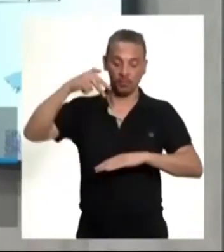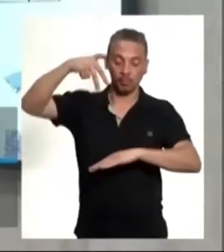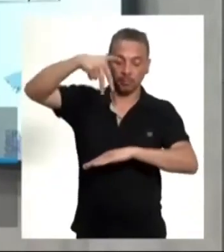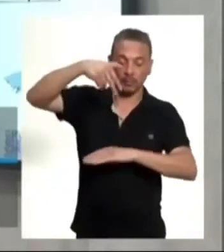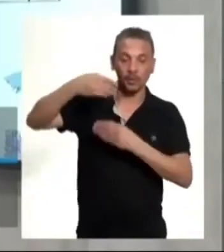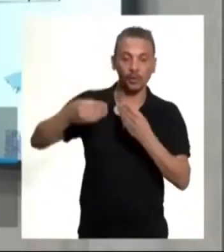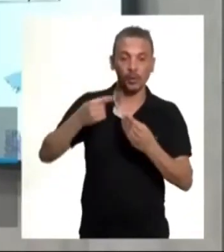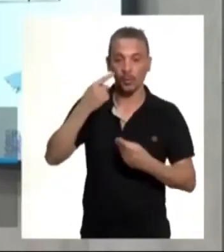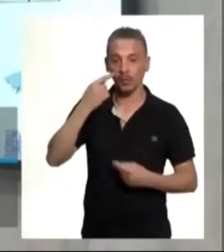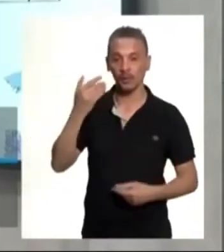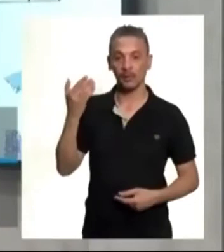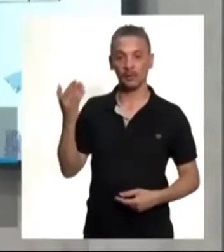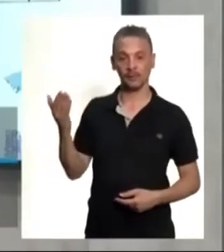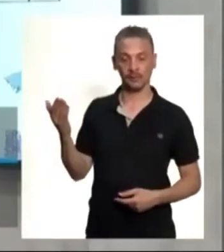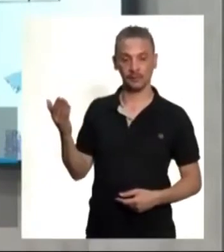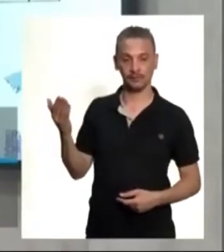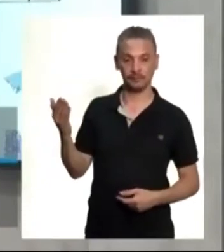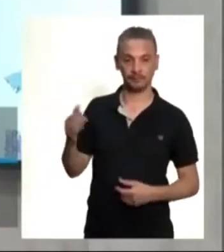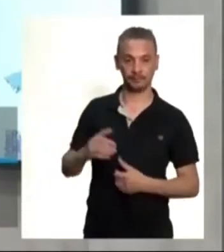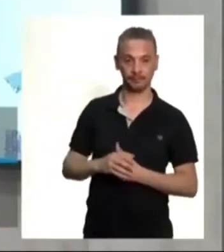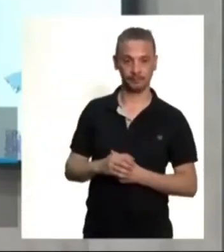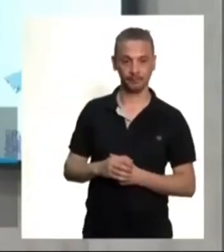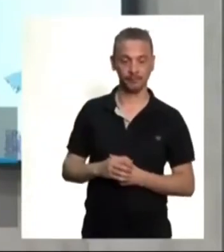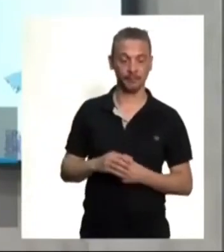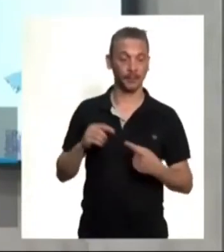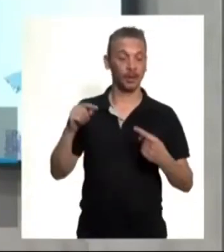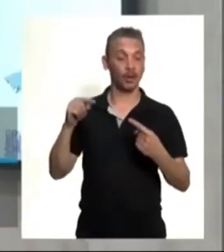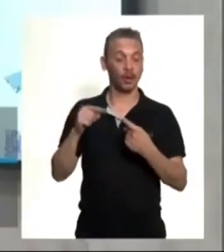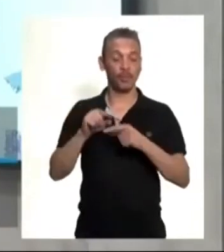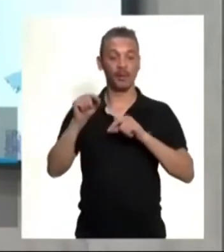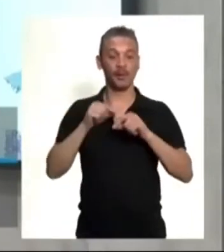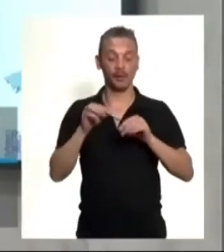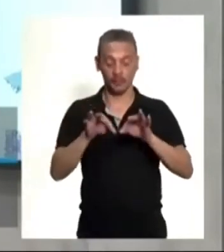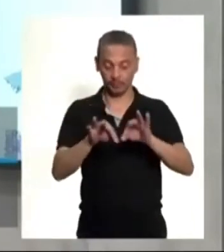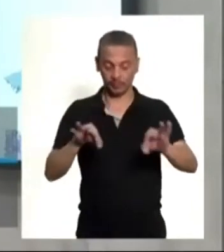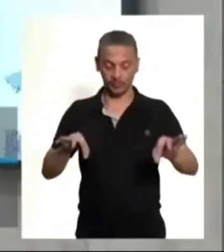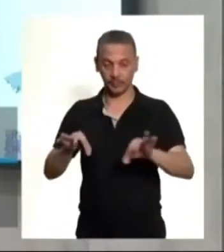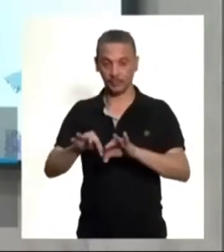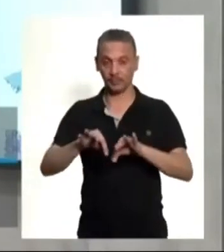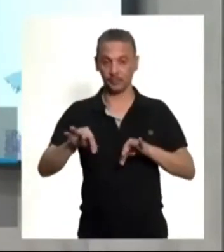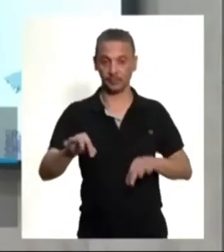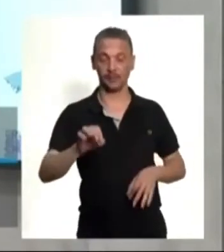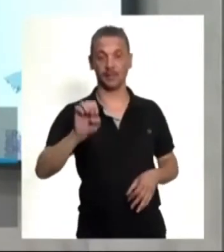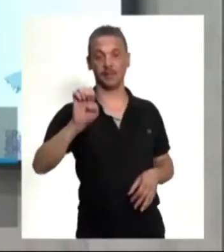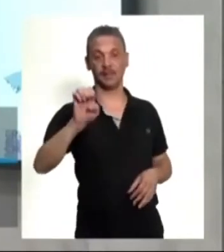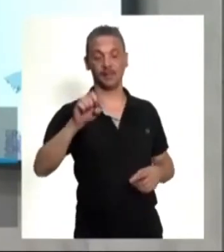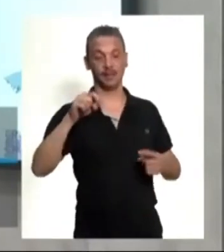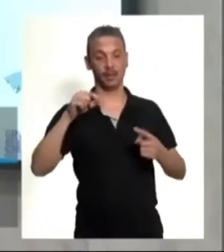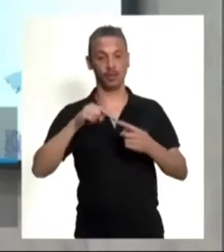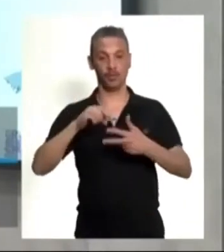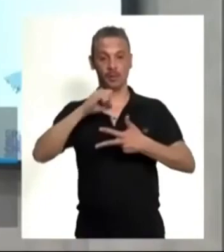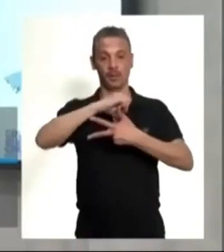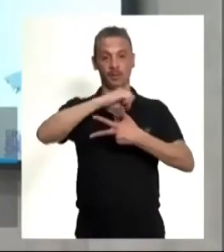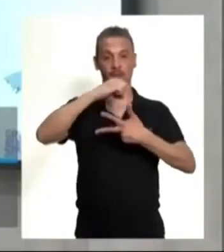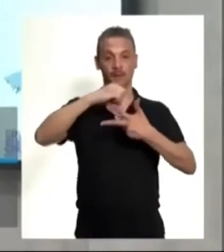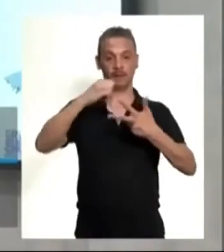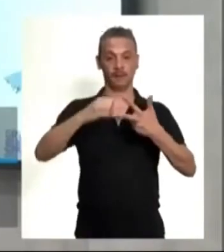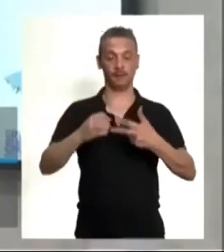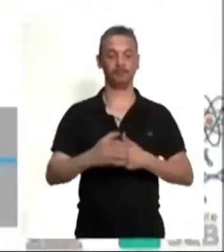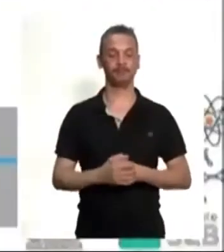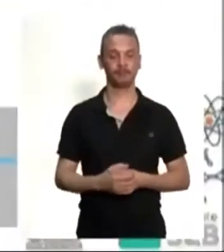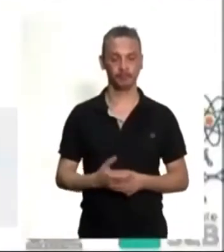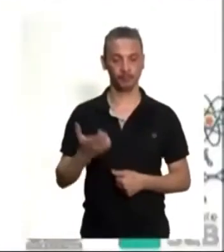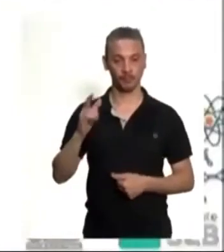seria representado aí, ó. Logo você marcaria isso na alternativa E do Enem. Essa daqui eu